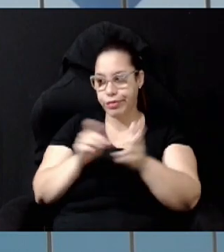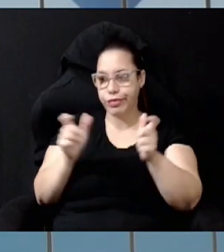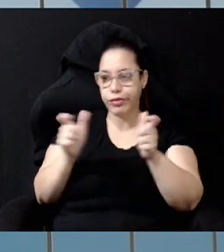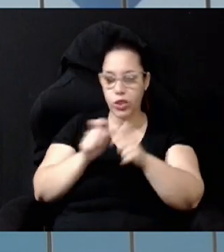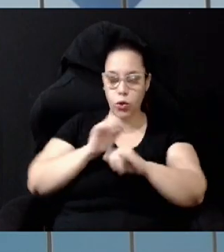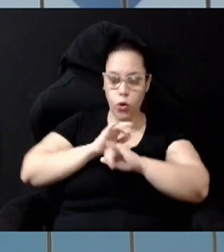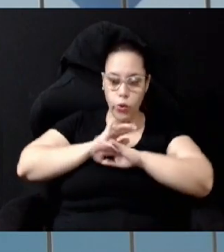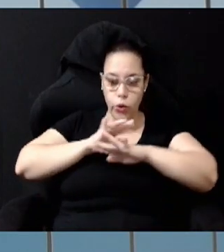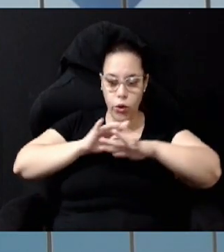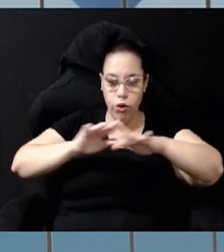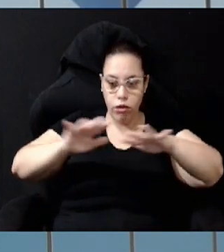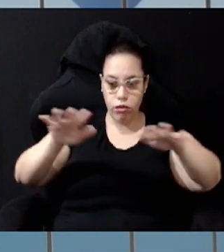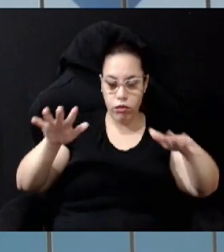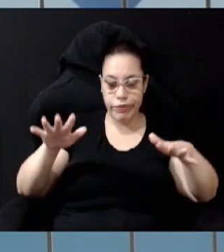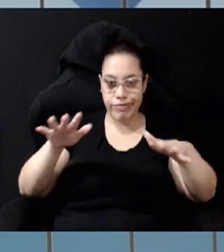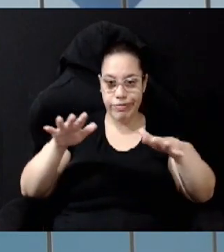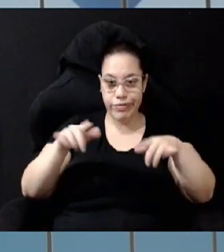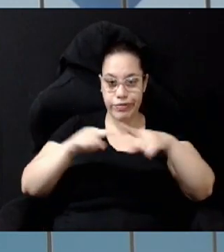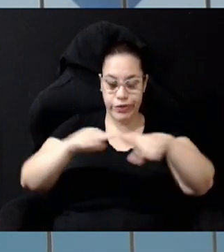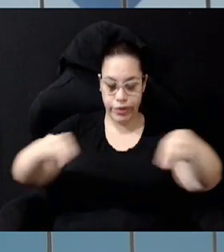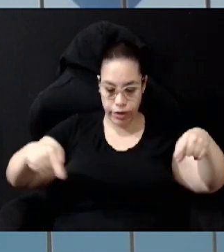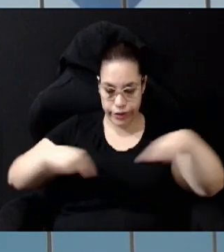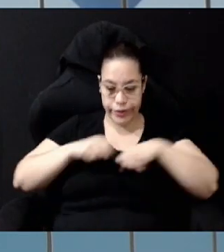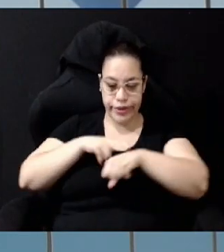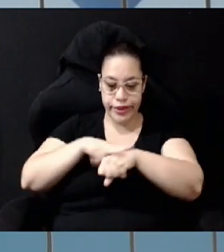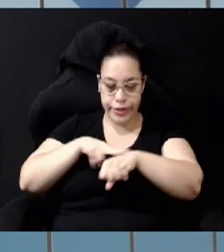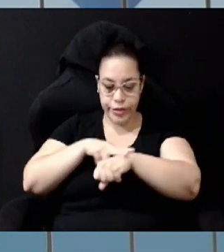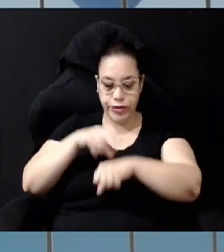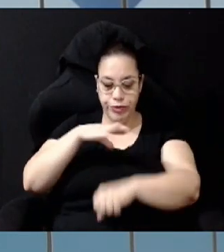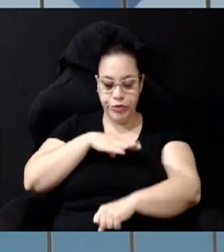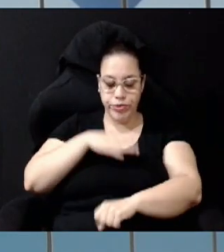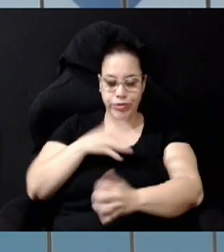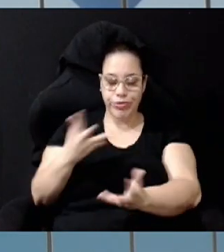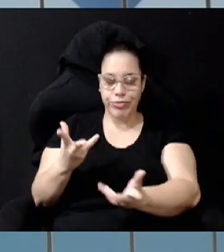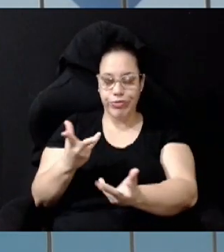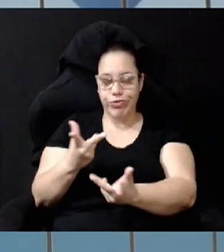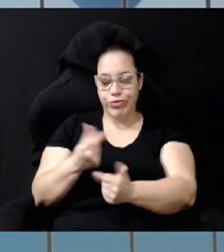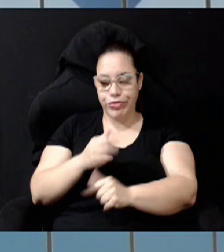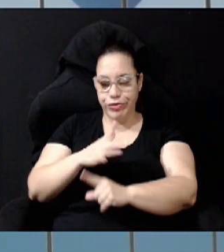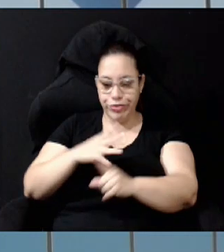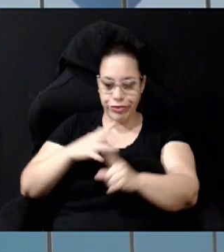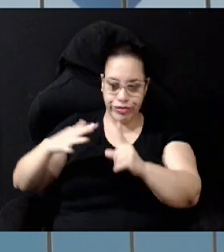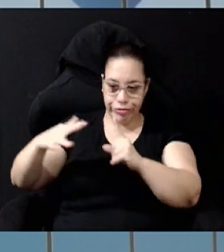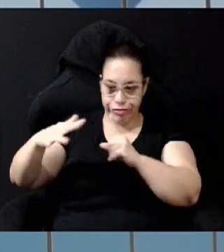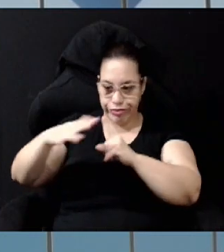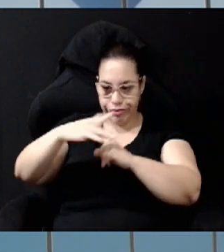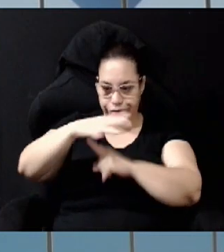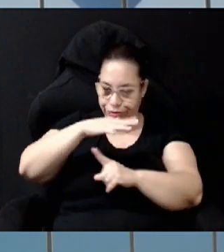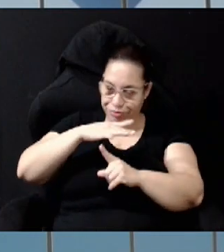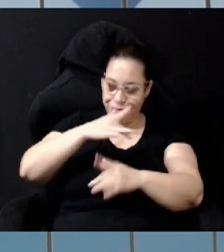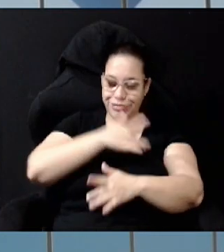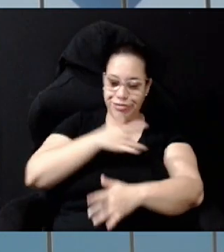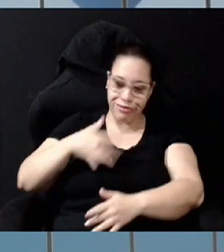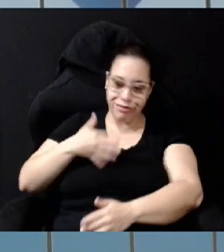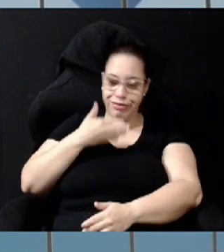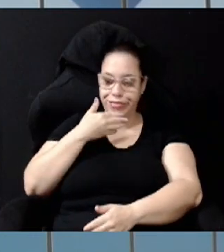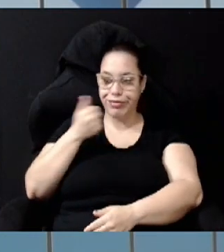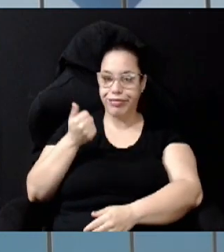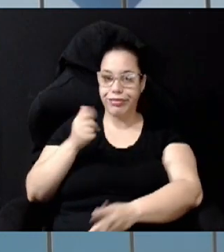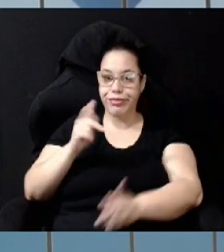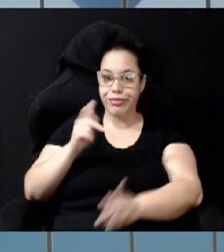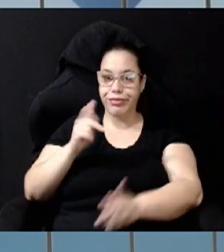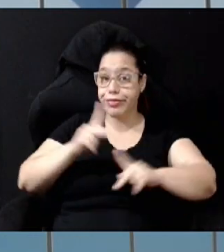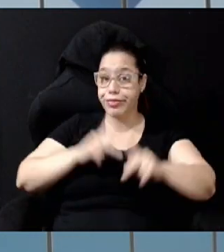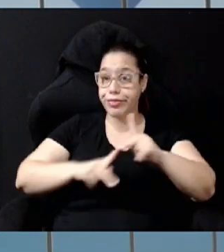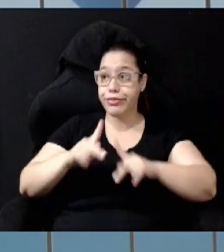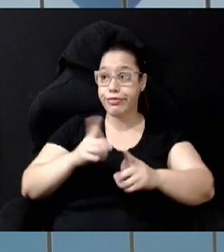ter mais áreas verdes dentro do município, eu ter uma qualidade ambiental que vai trazer uma qualidade de saúde melhor para essa população.